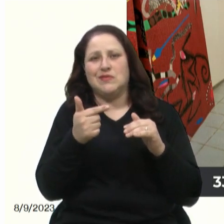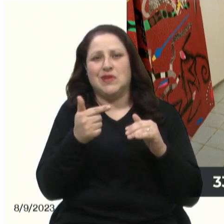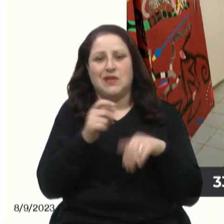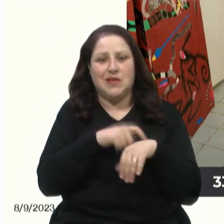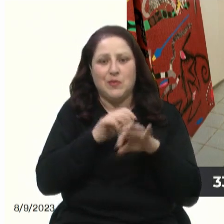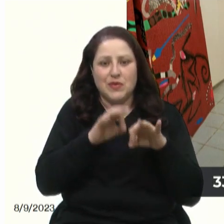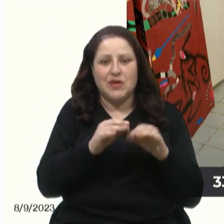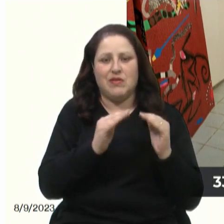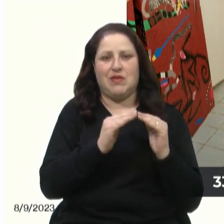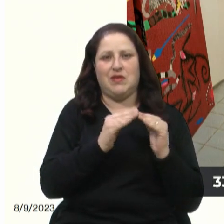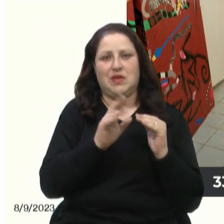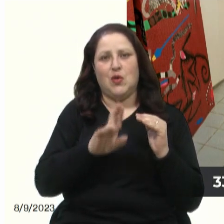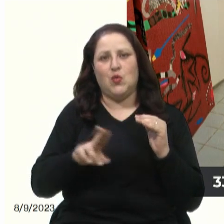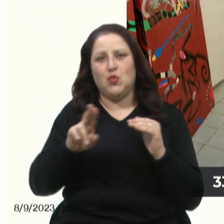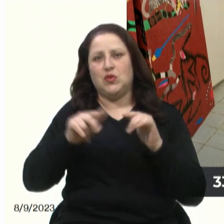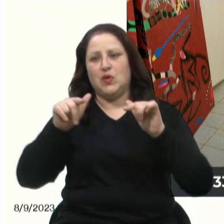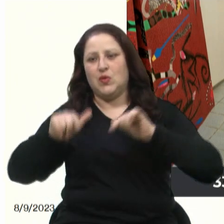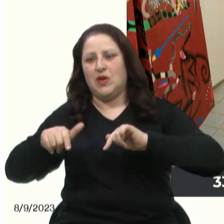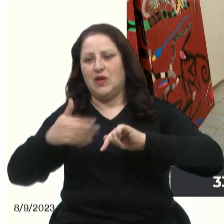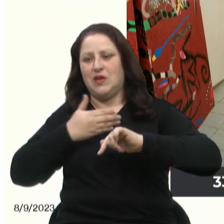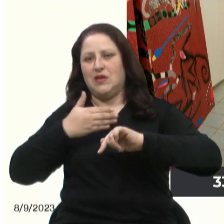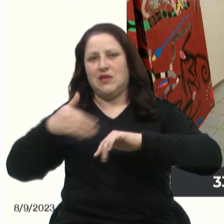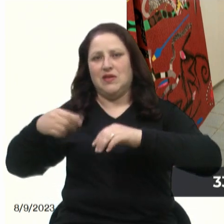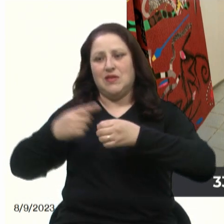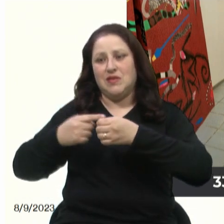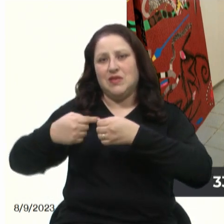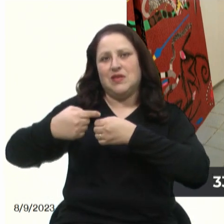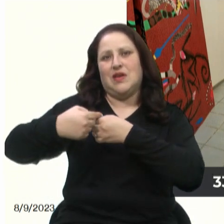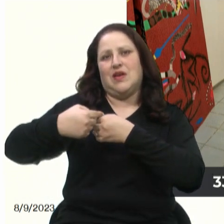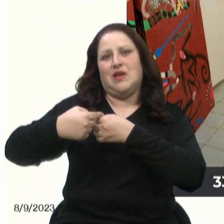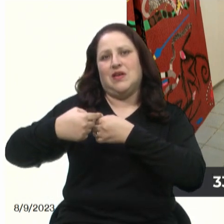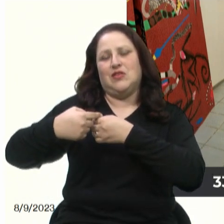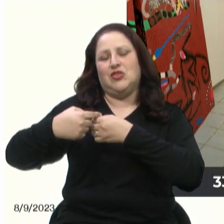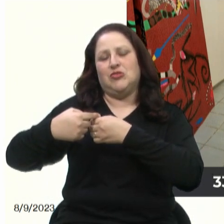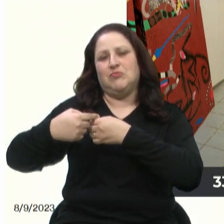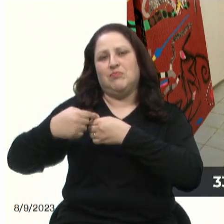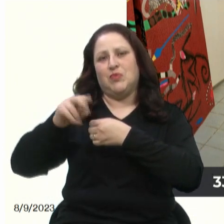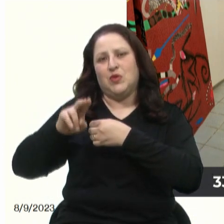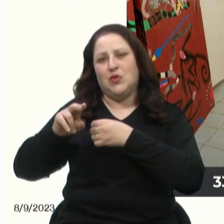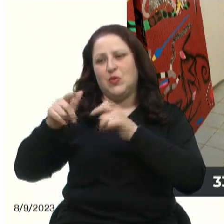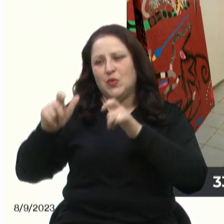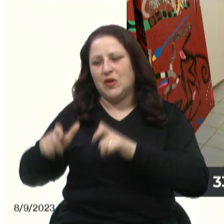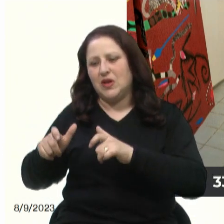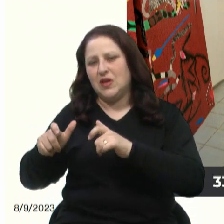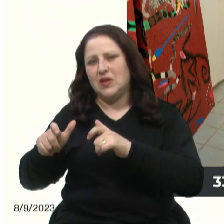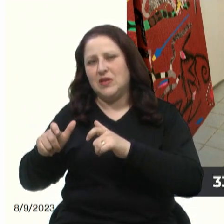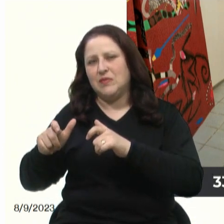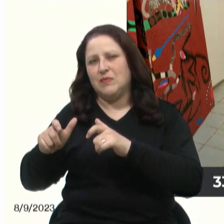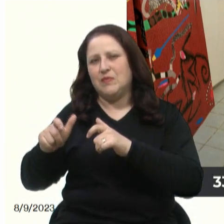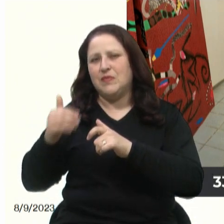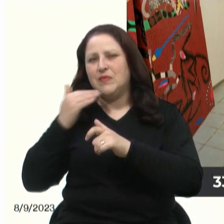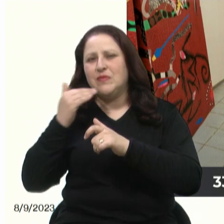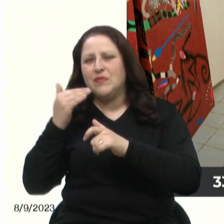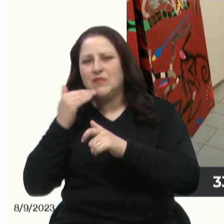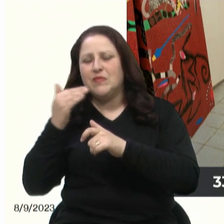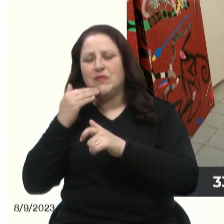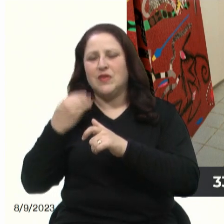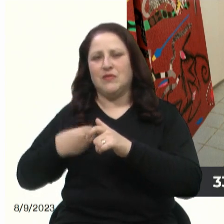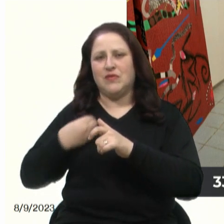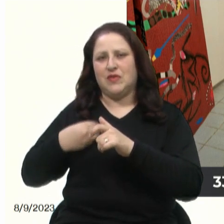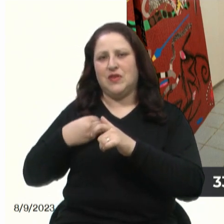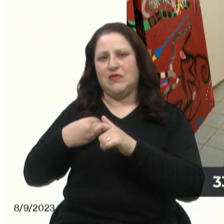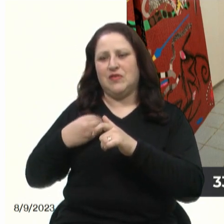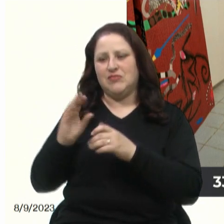e áreas degradadas como espaço de moradia, de sustento, de forma temporária ou permanente, bem como